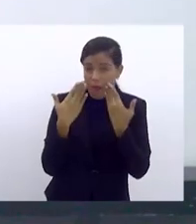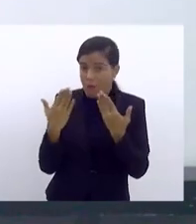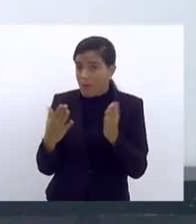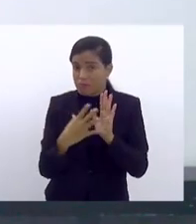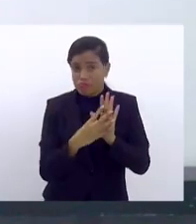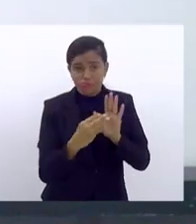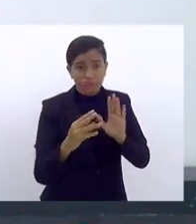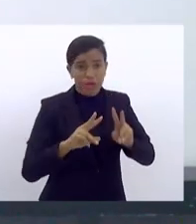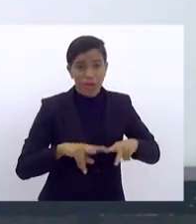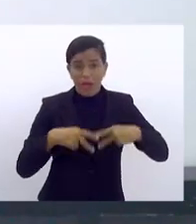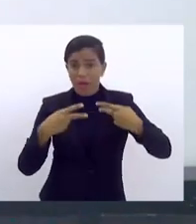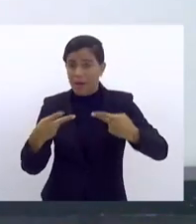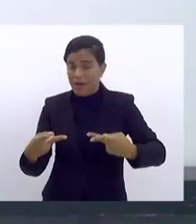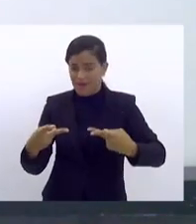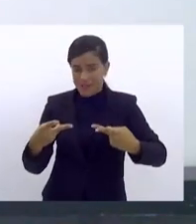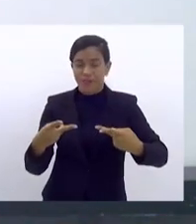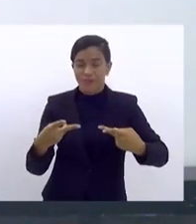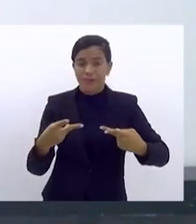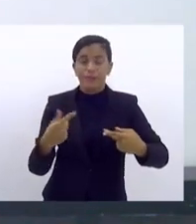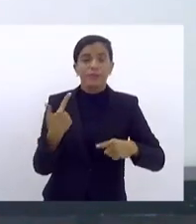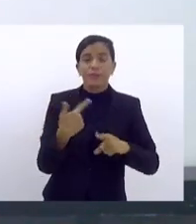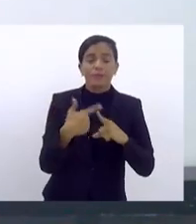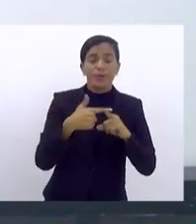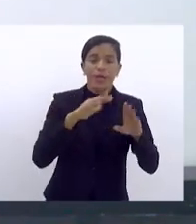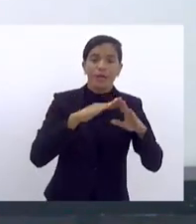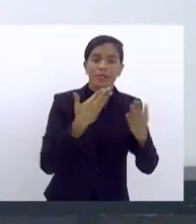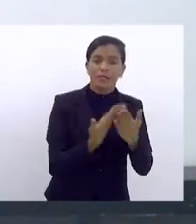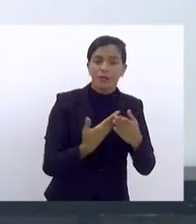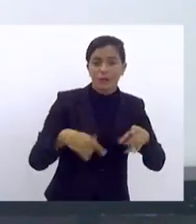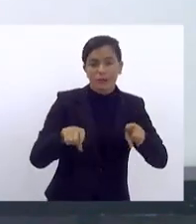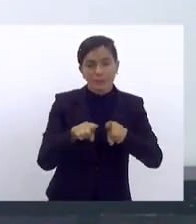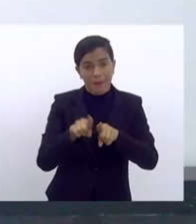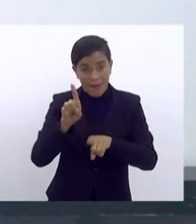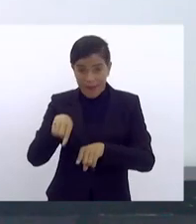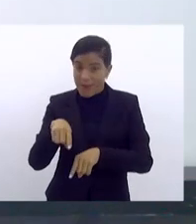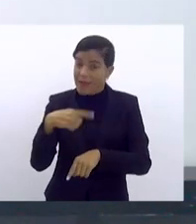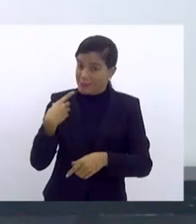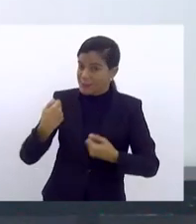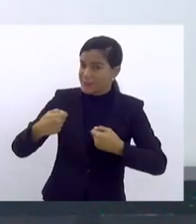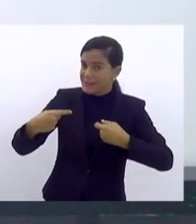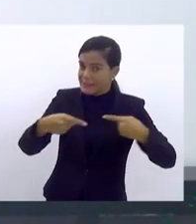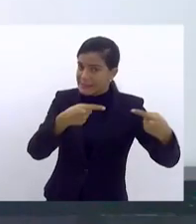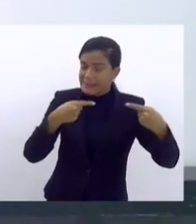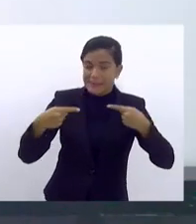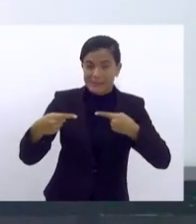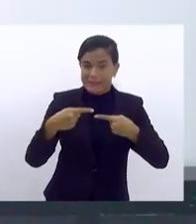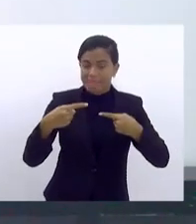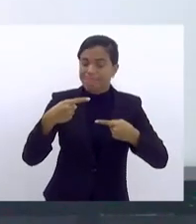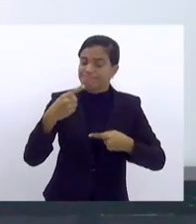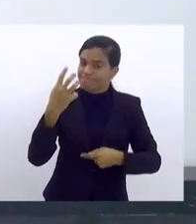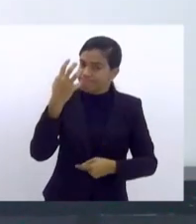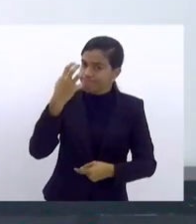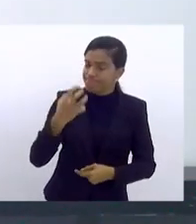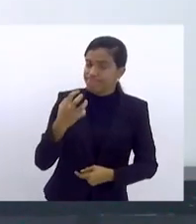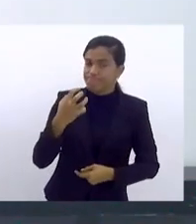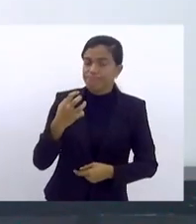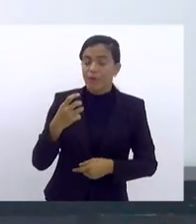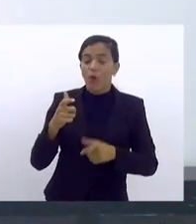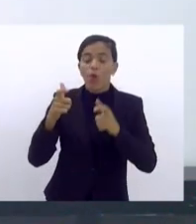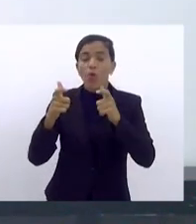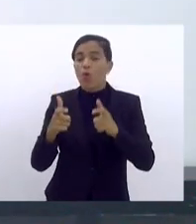tensionamento social principalmente porque a escola também é e aí nós precisamos debater seriamente um lugar para